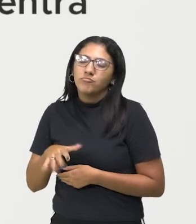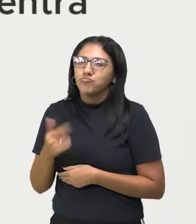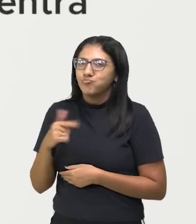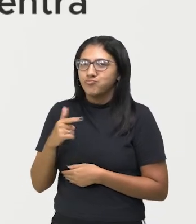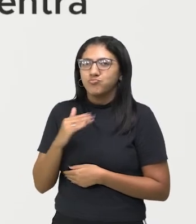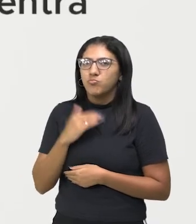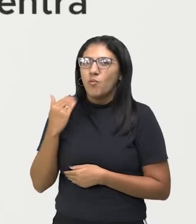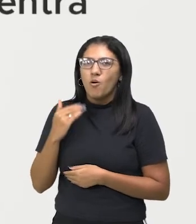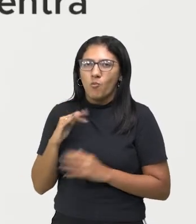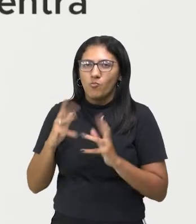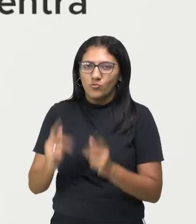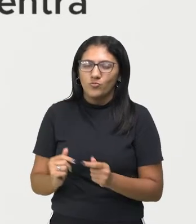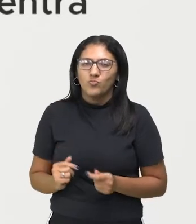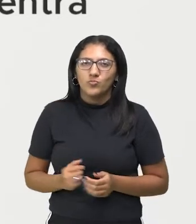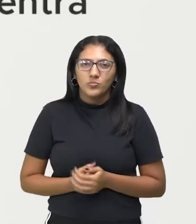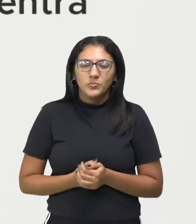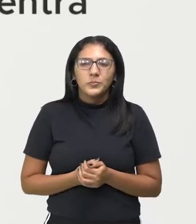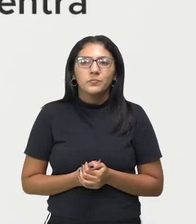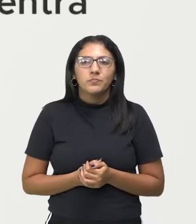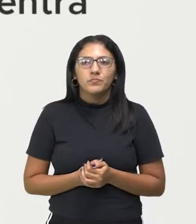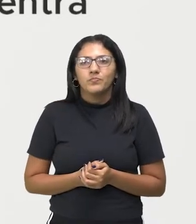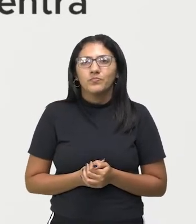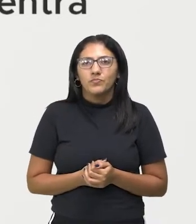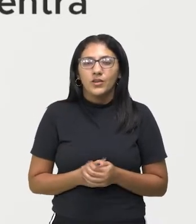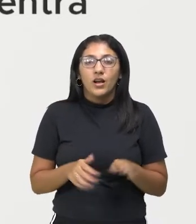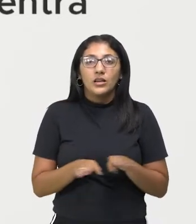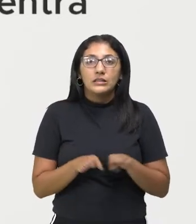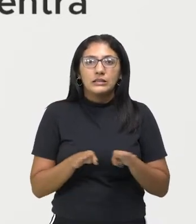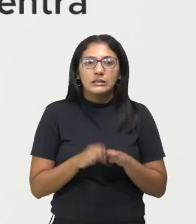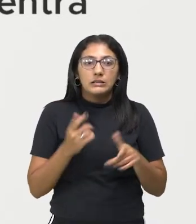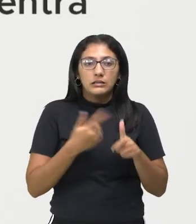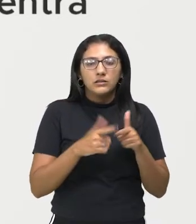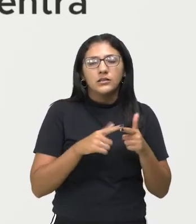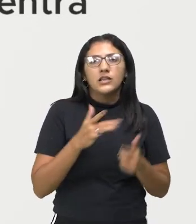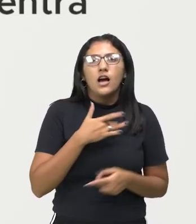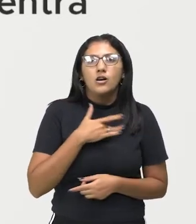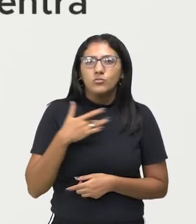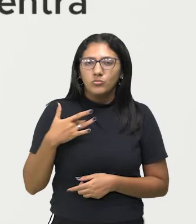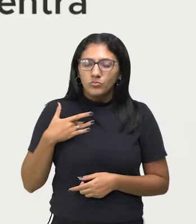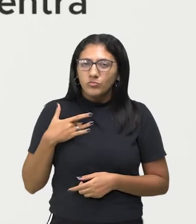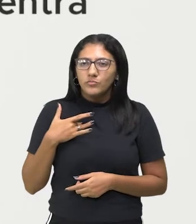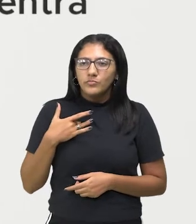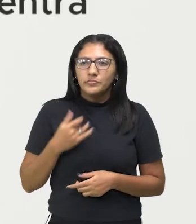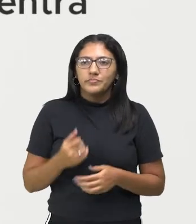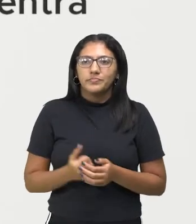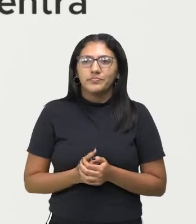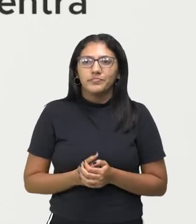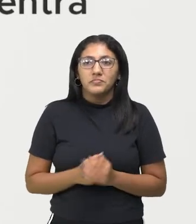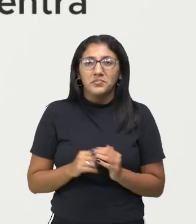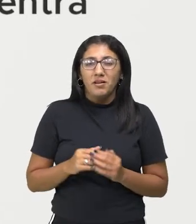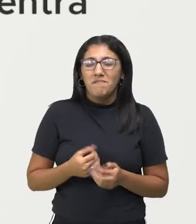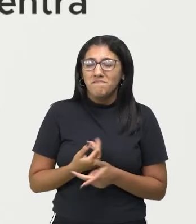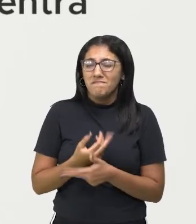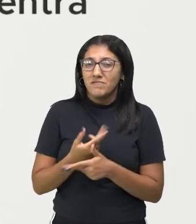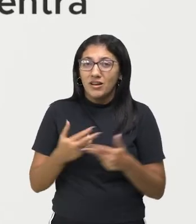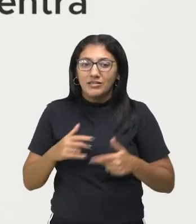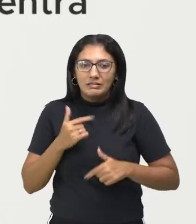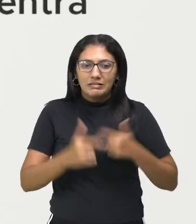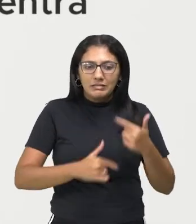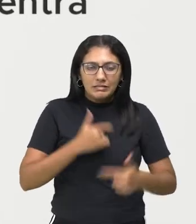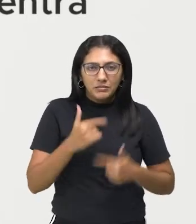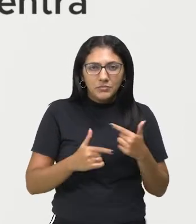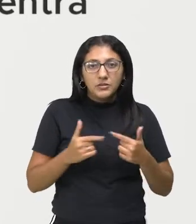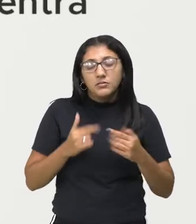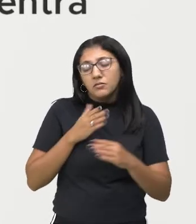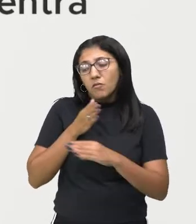peixes. Os impactos na saúde. A gente vai ter a ida de muitos trabalhadores para a